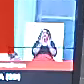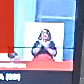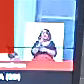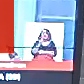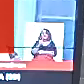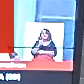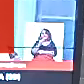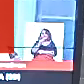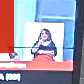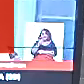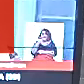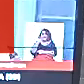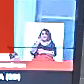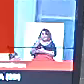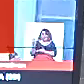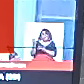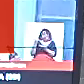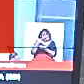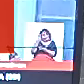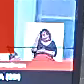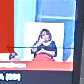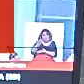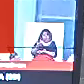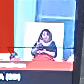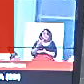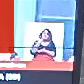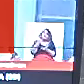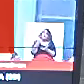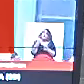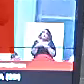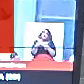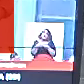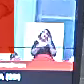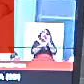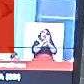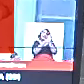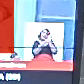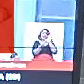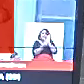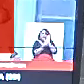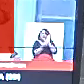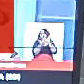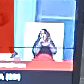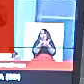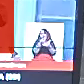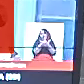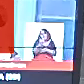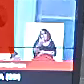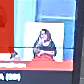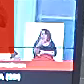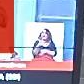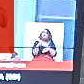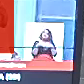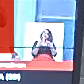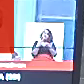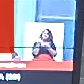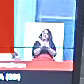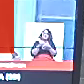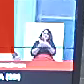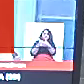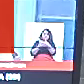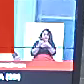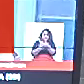vão voltar a emitir, porque não tem obrigatoriedade na lei. Então, vamos lutar para que o mais rápido possível o governo